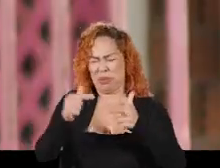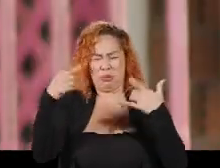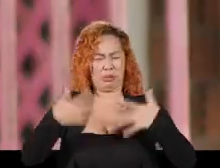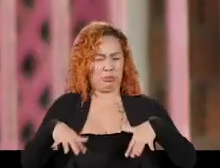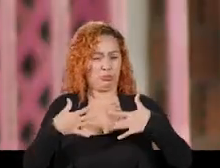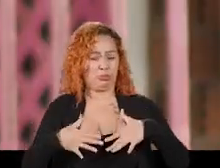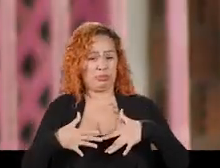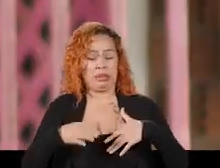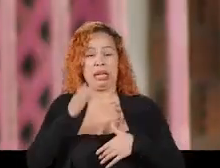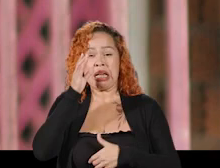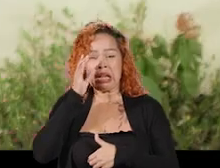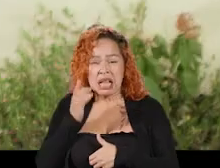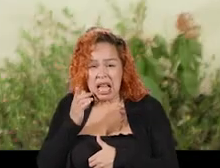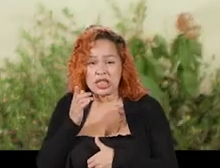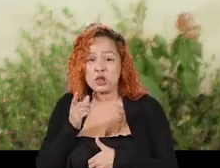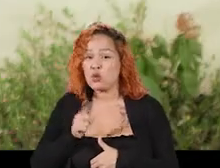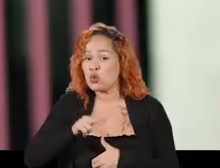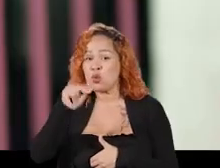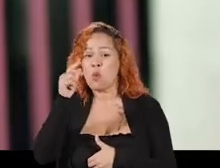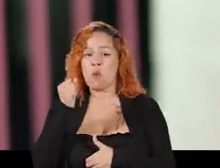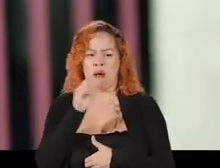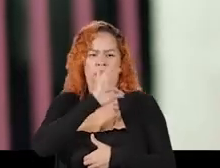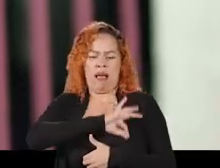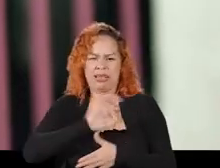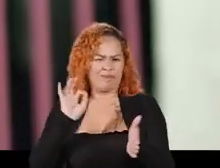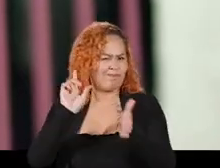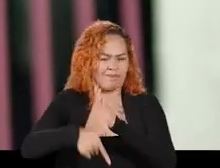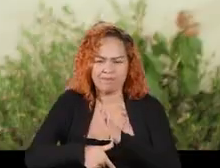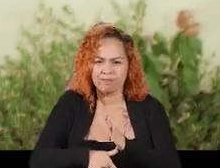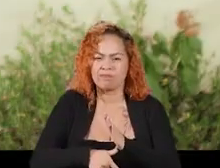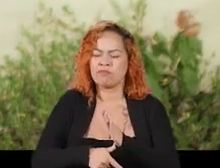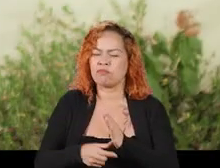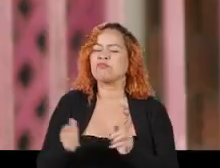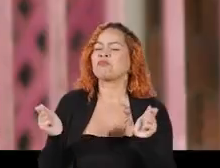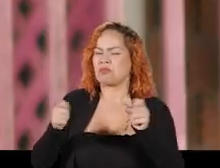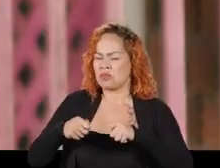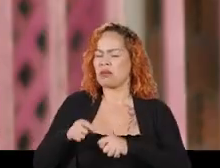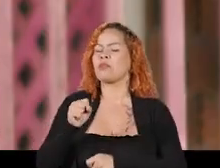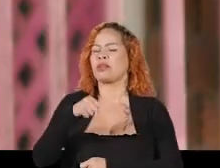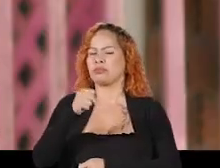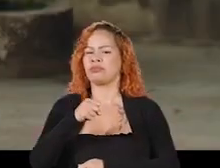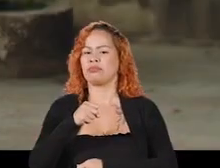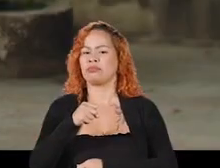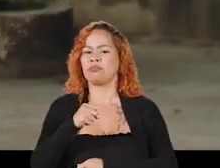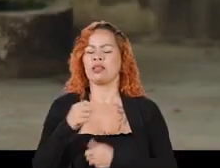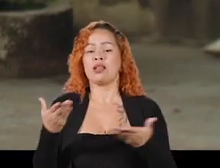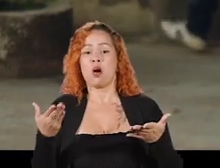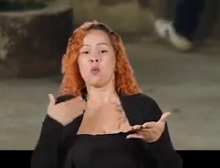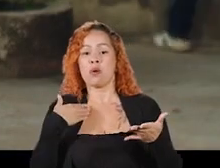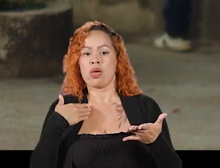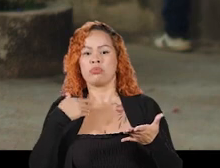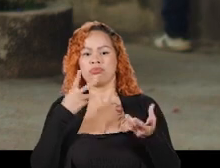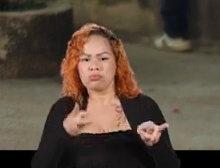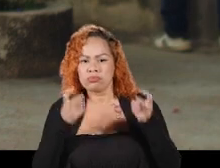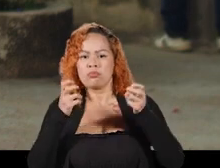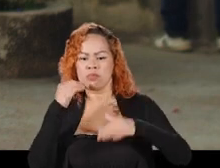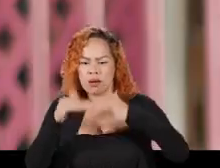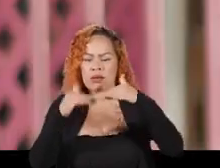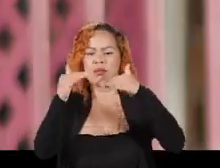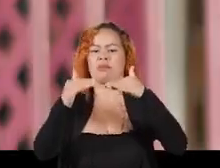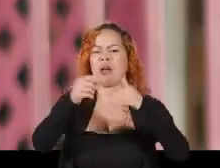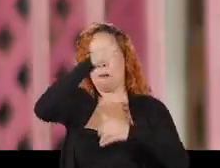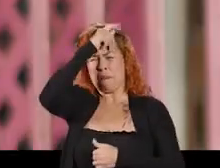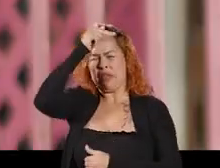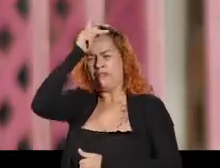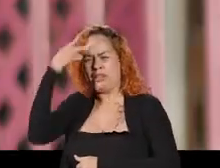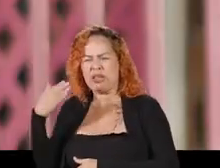cheia de problemática, como ele pegou, sem atrasar um mês sequer o salário, eu acho que esse cara está preparado. Posso dizer que eu vi uma parte do crescimento.